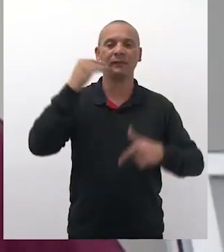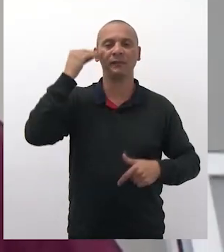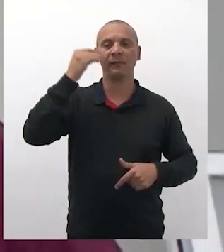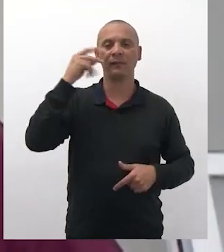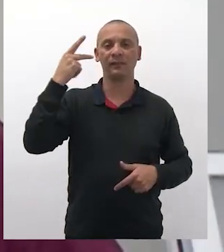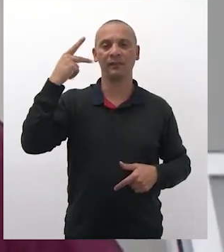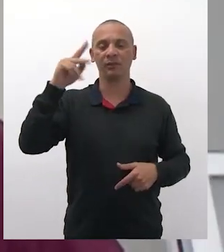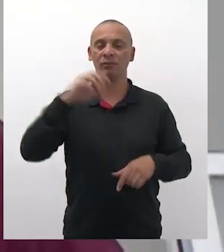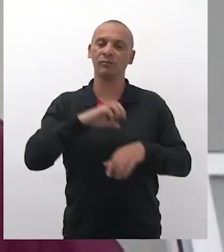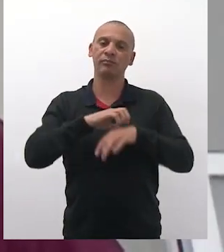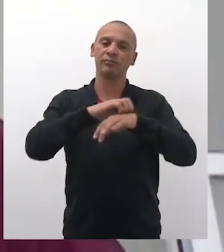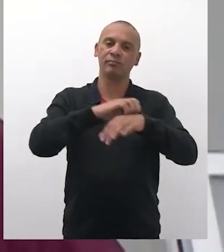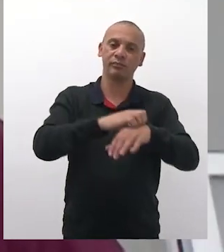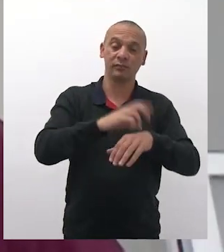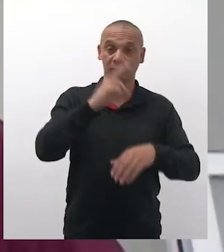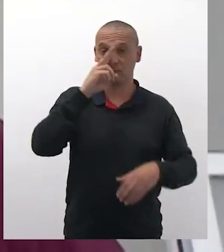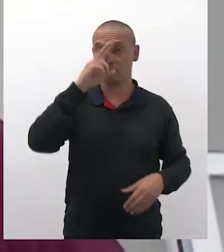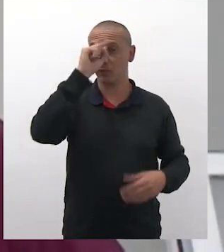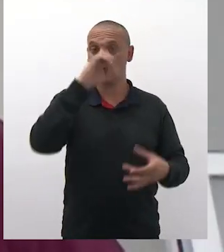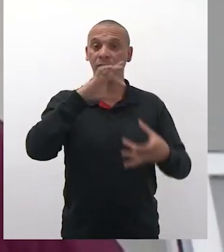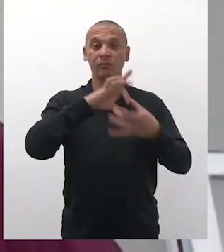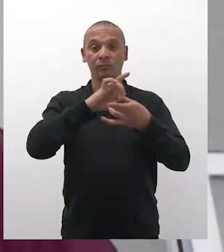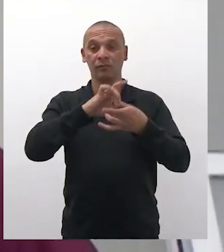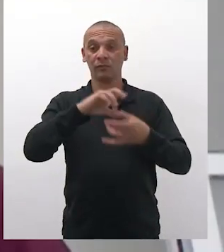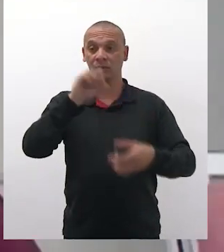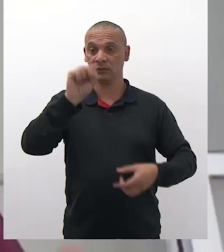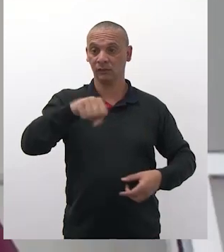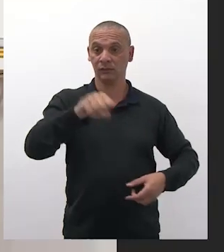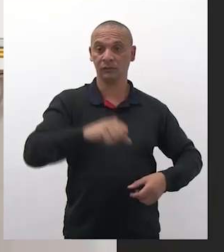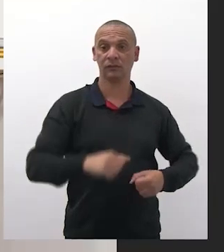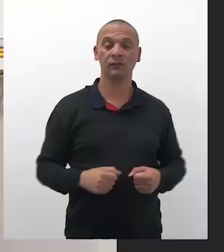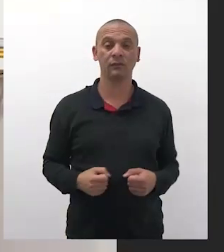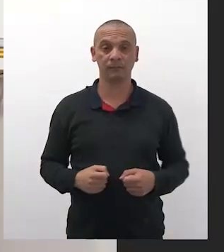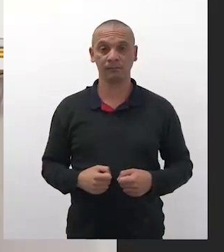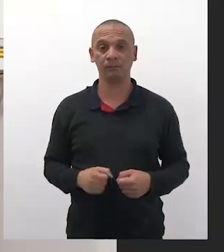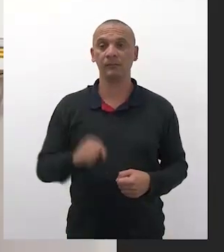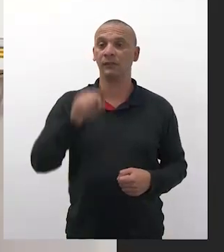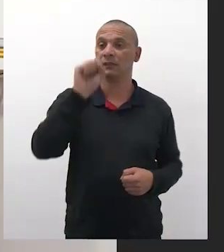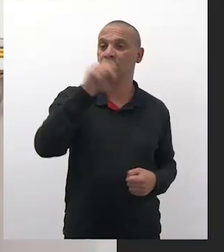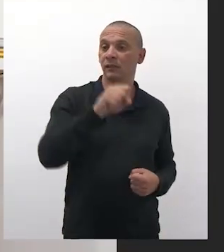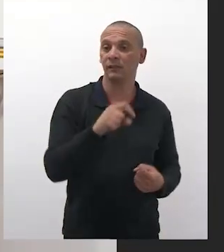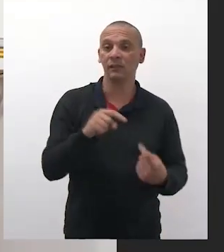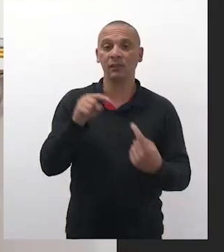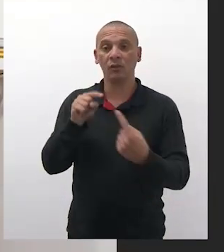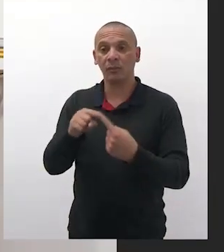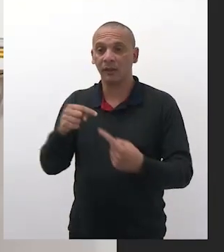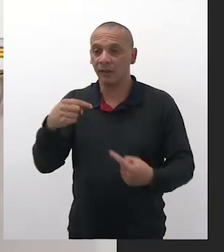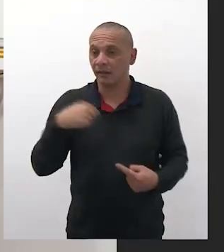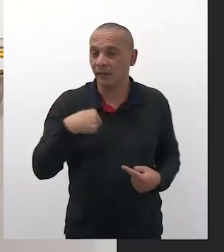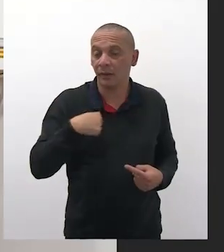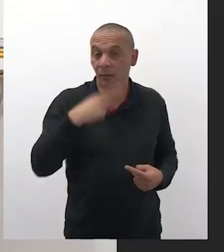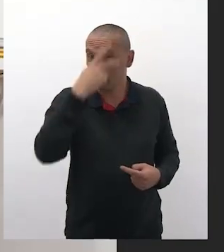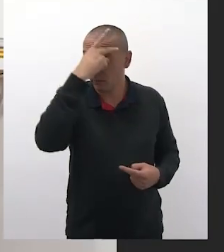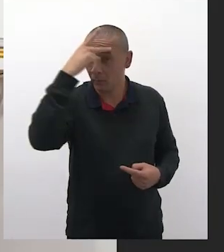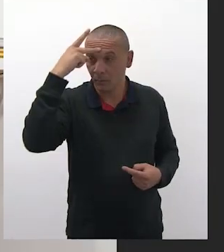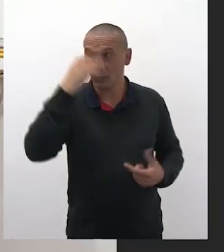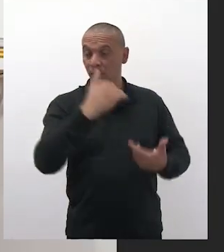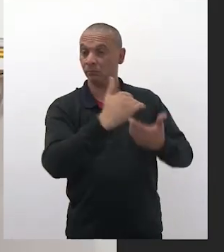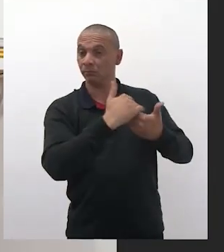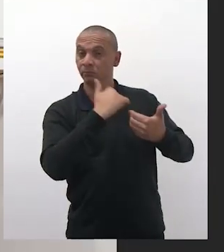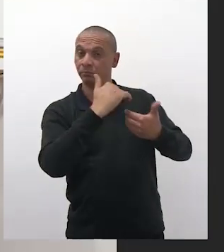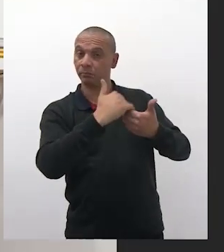essa carreira muito forte. É isso, né? Isso, exatamente. Eu tive essa pessoa e